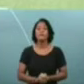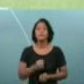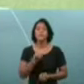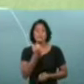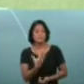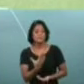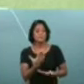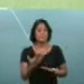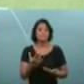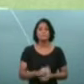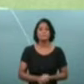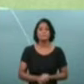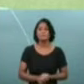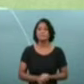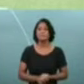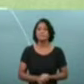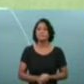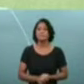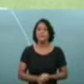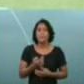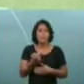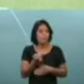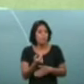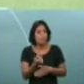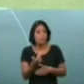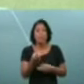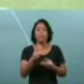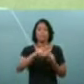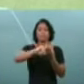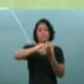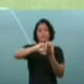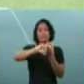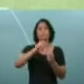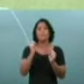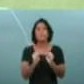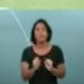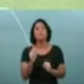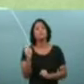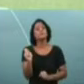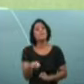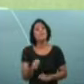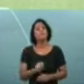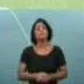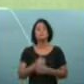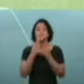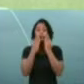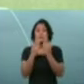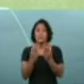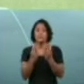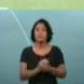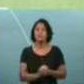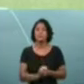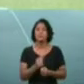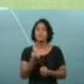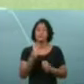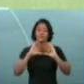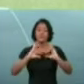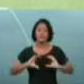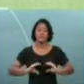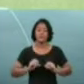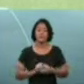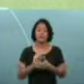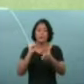quer pedir o mínimo que o SUS pode oferecer, que é um atendimento quando um cidadão bate a porta